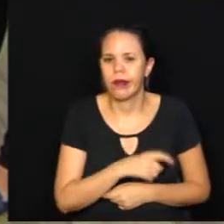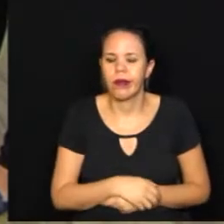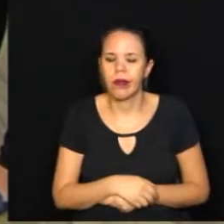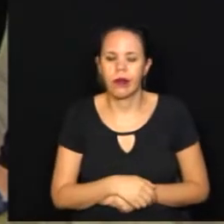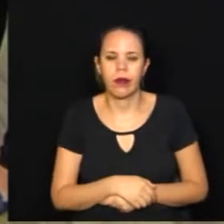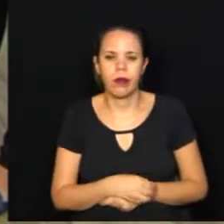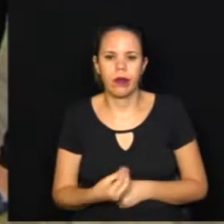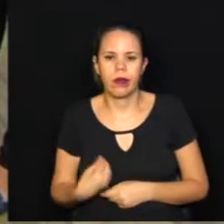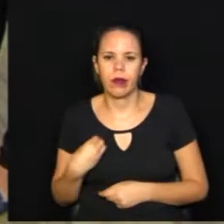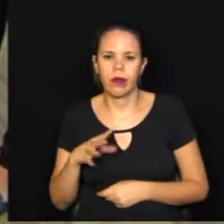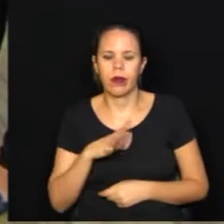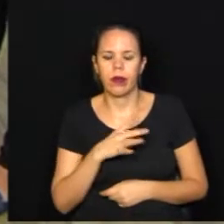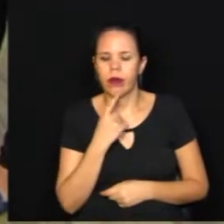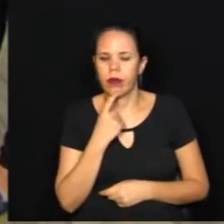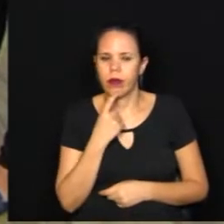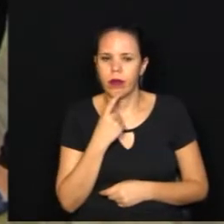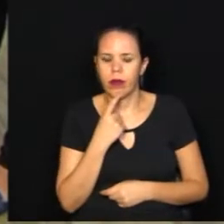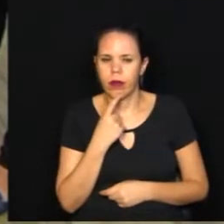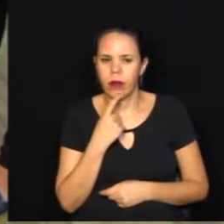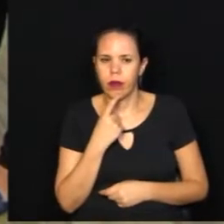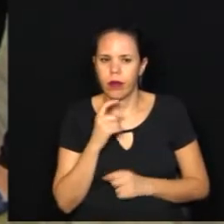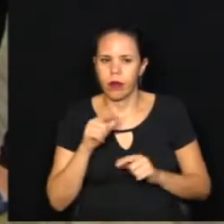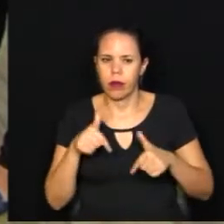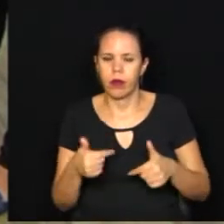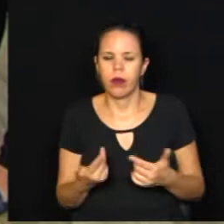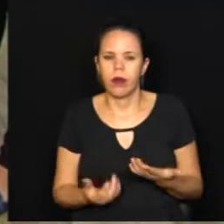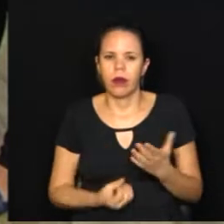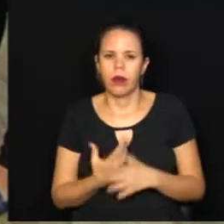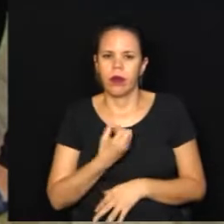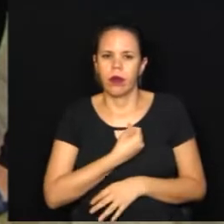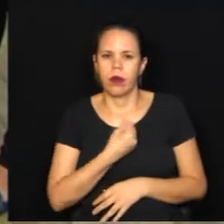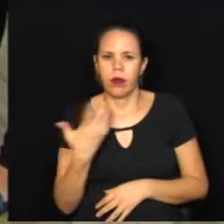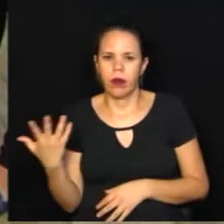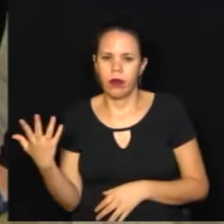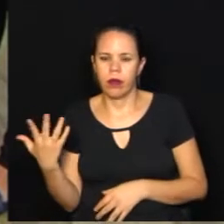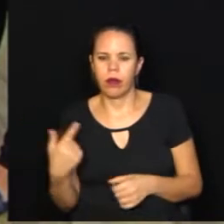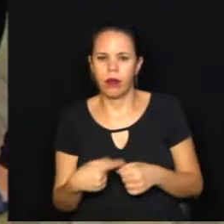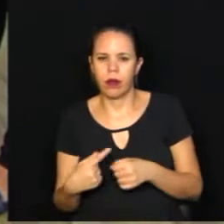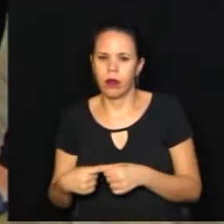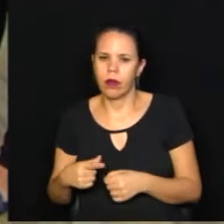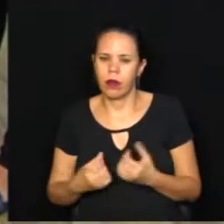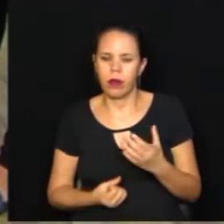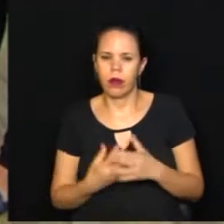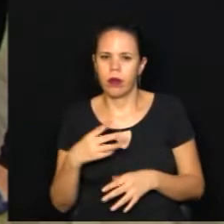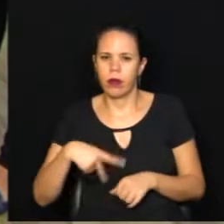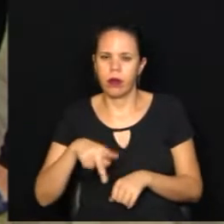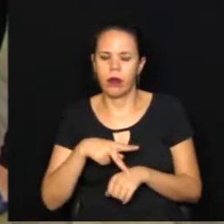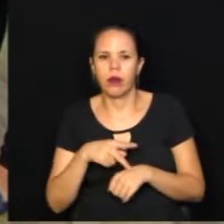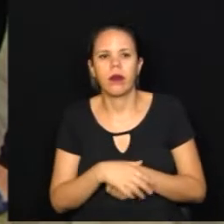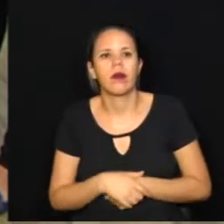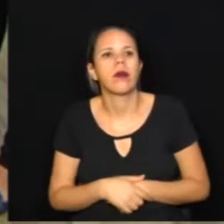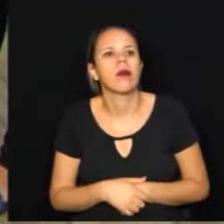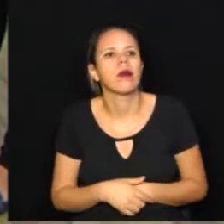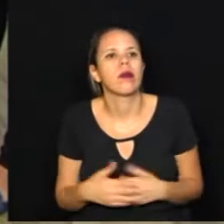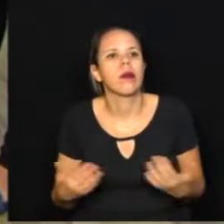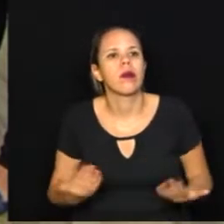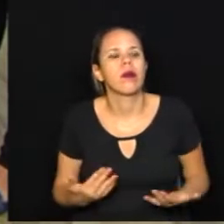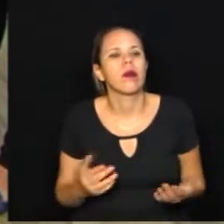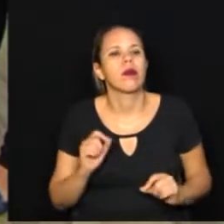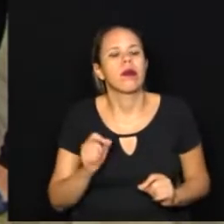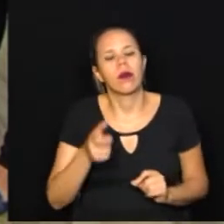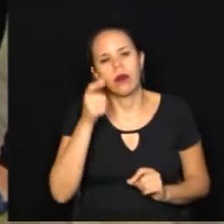grave precisando de leitos de enfermaria ou UTI, ou seja, pacientes na fila esperando para serem